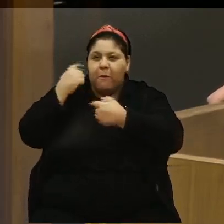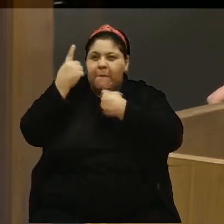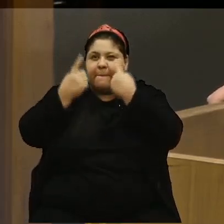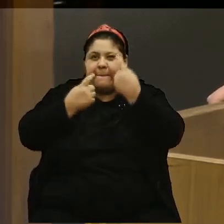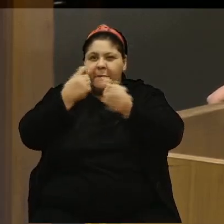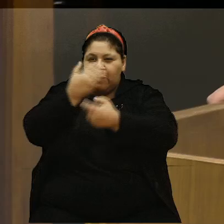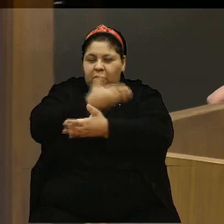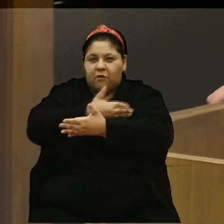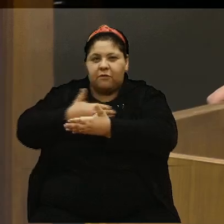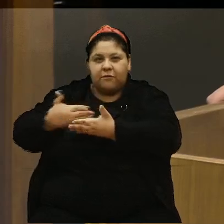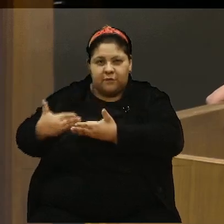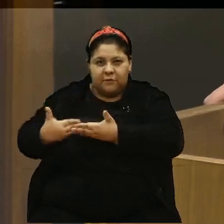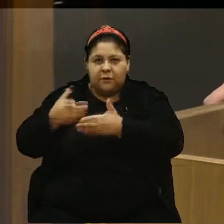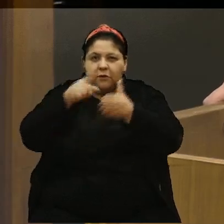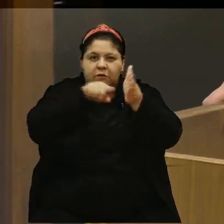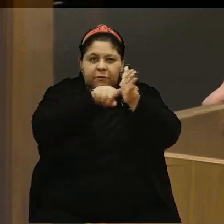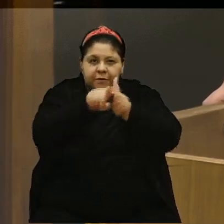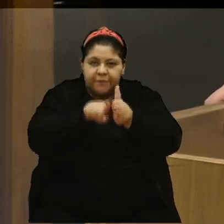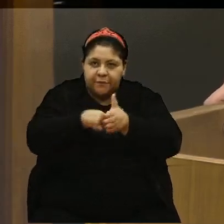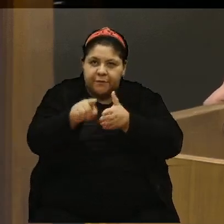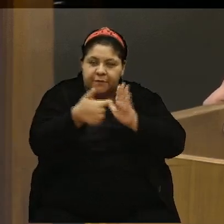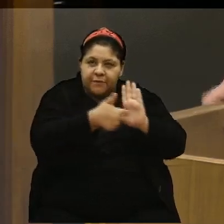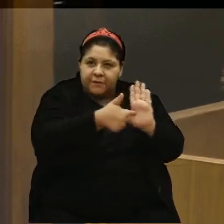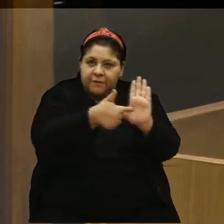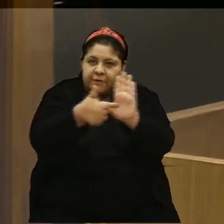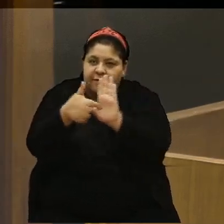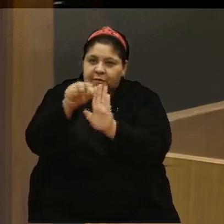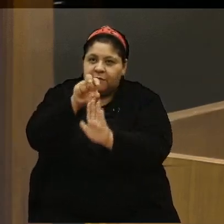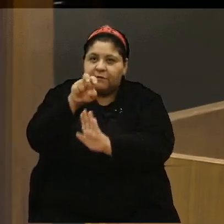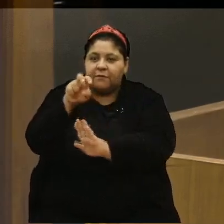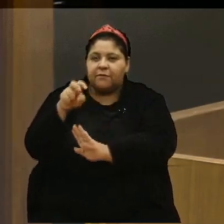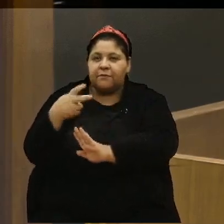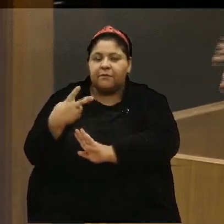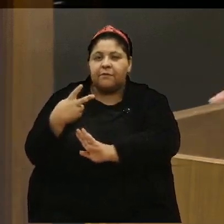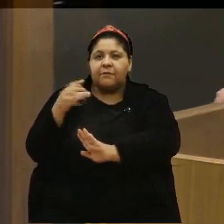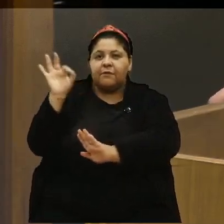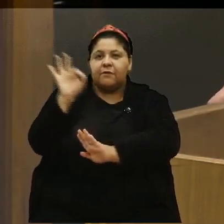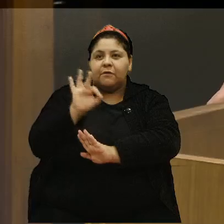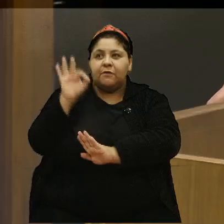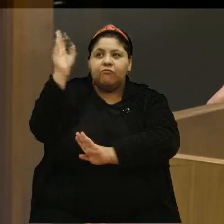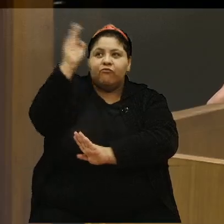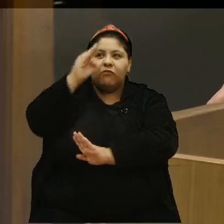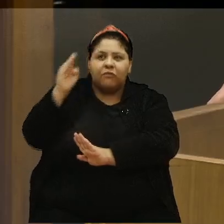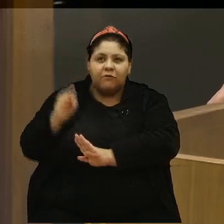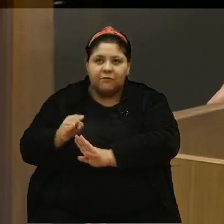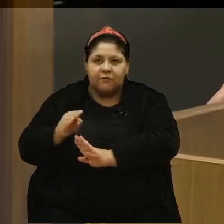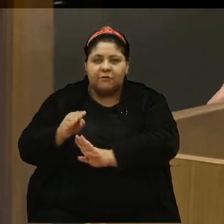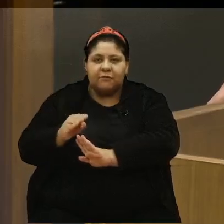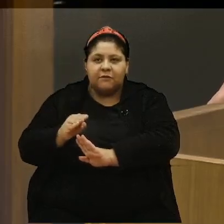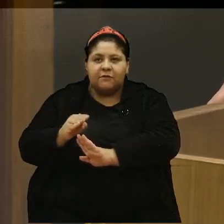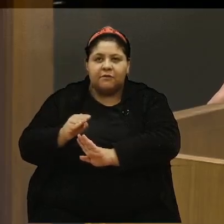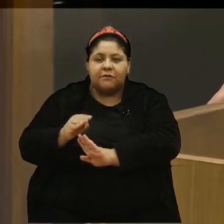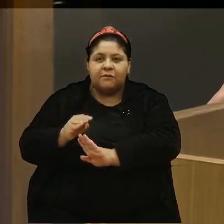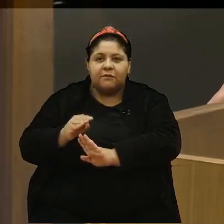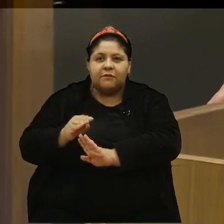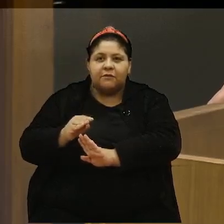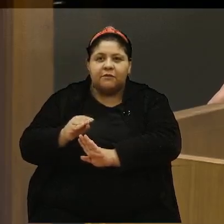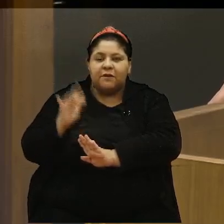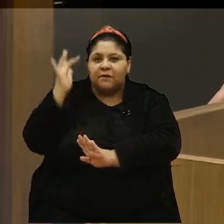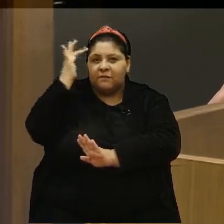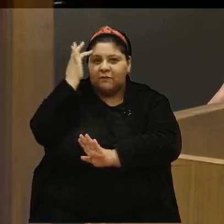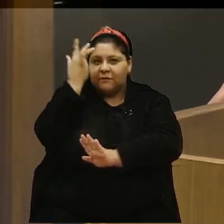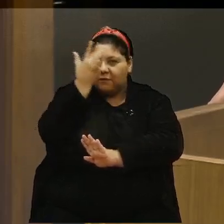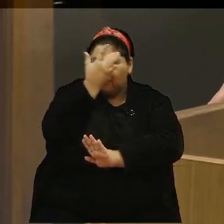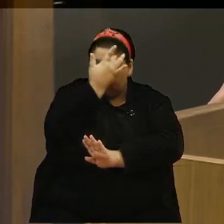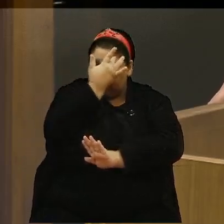Há uma pesquisa que aponta que 52% dos brasileiros consideram a questão da saúde mental